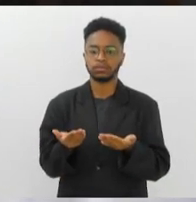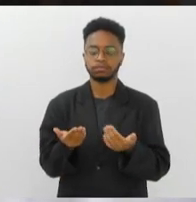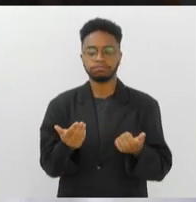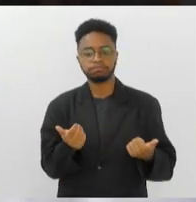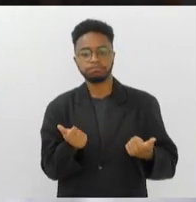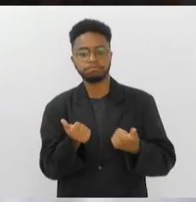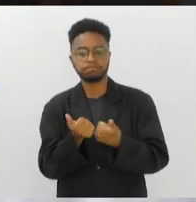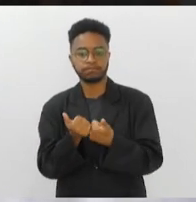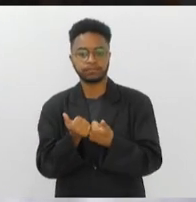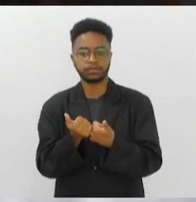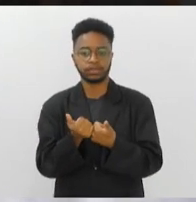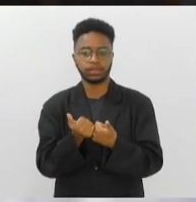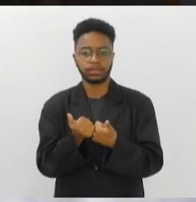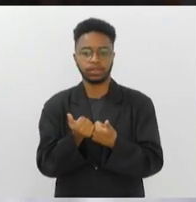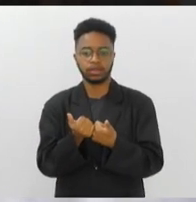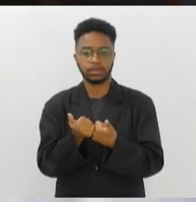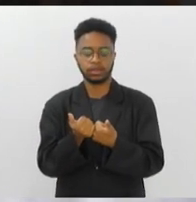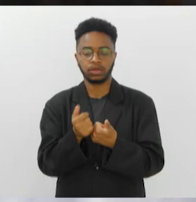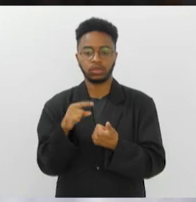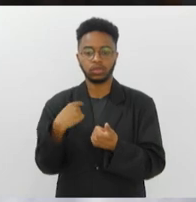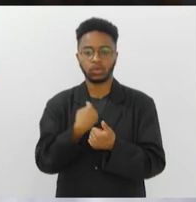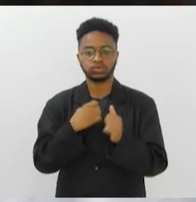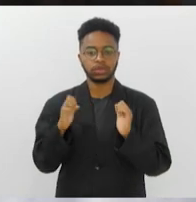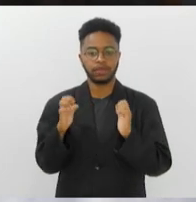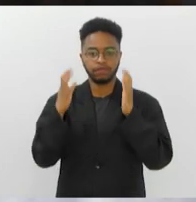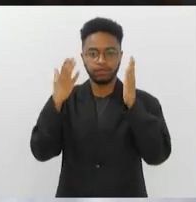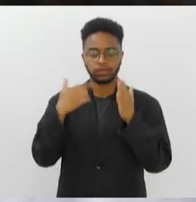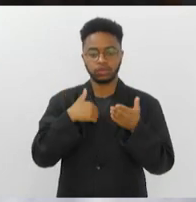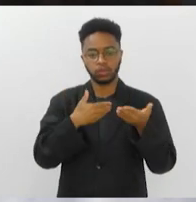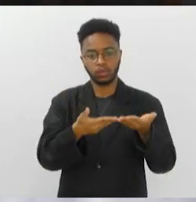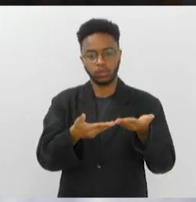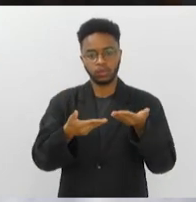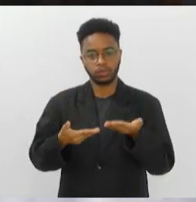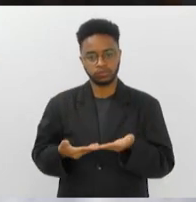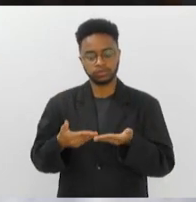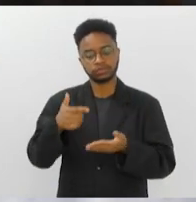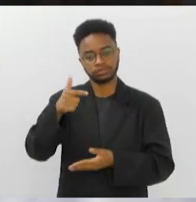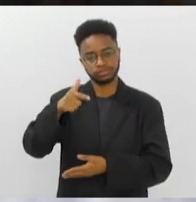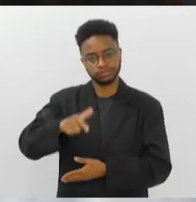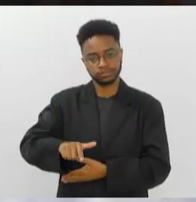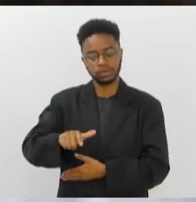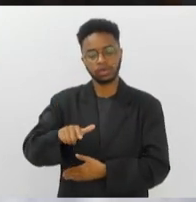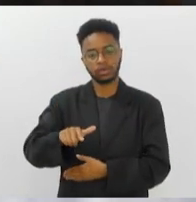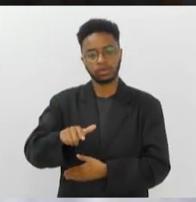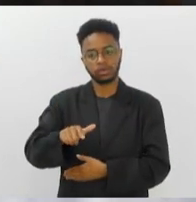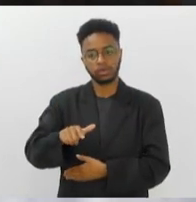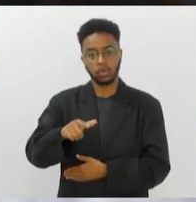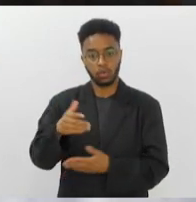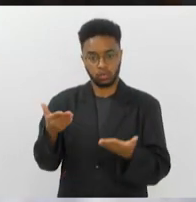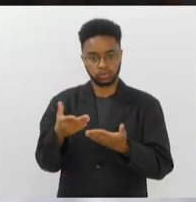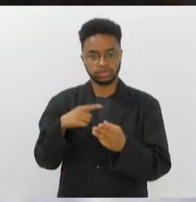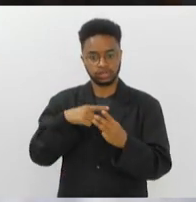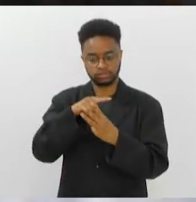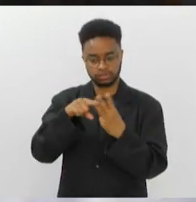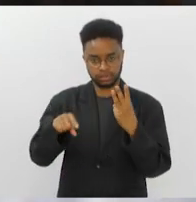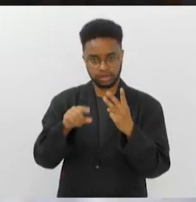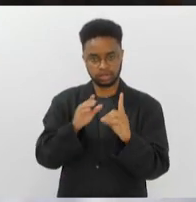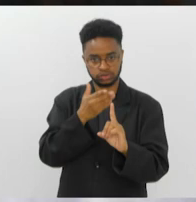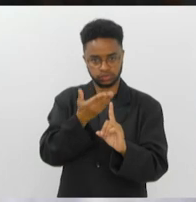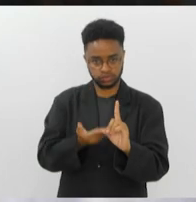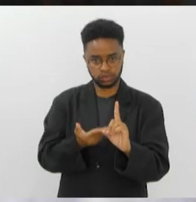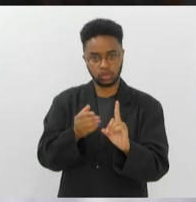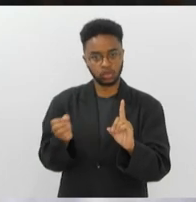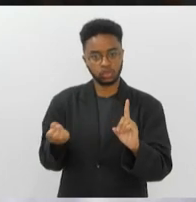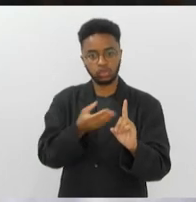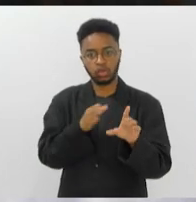fortalecer aqui a nossa cerimônia, quero convidar mais um desses, né? Hoje nós vamos ter três agraciados nessa nova categoria